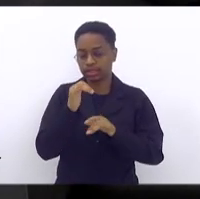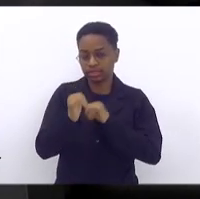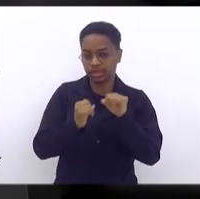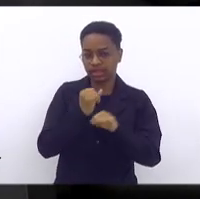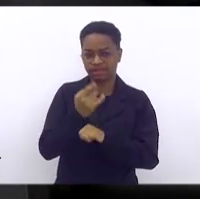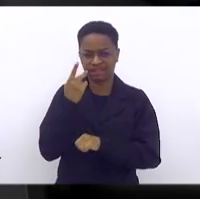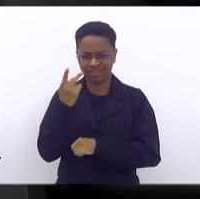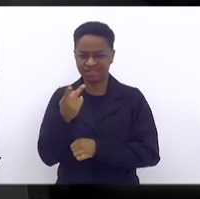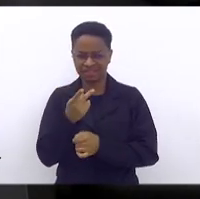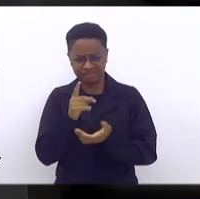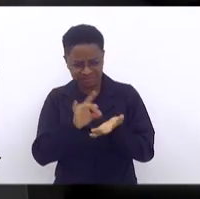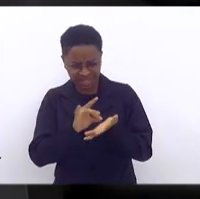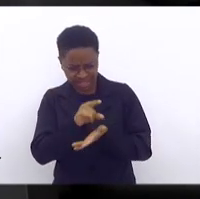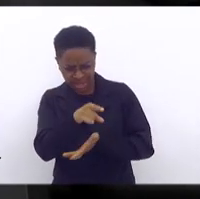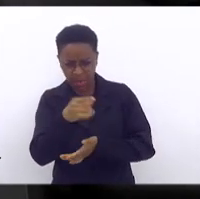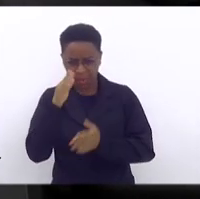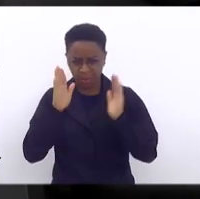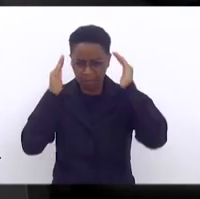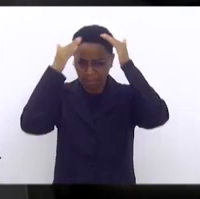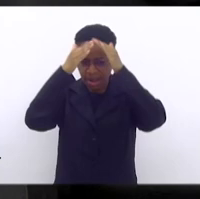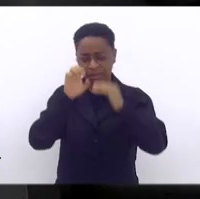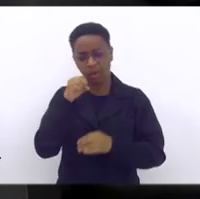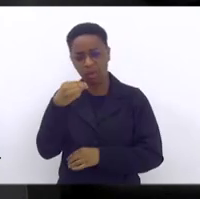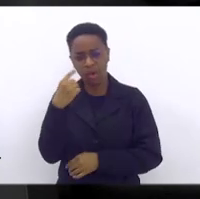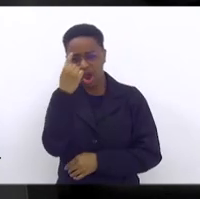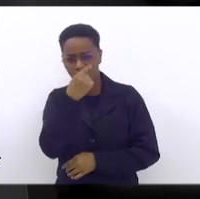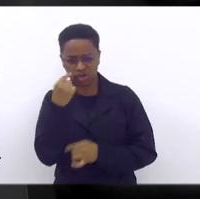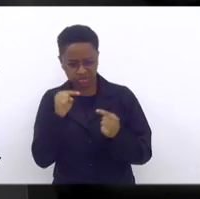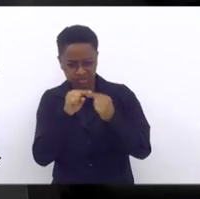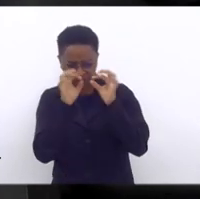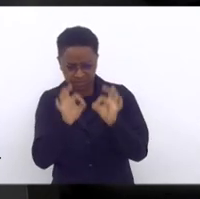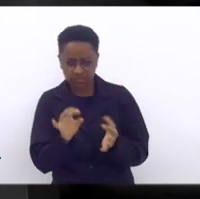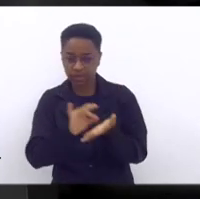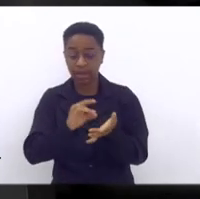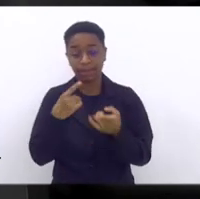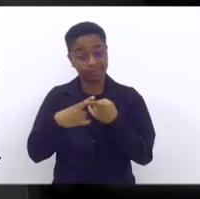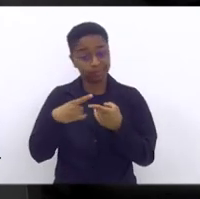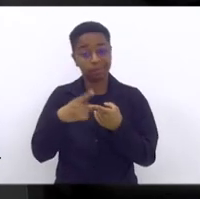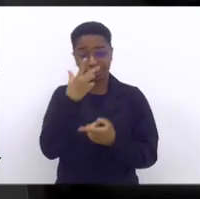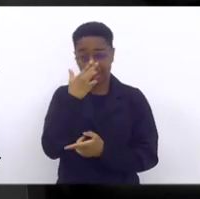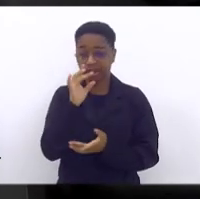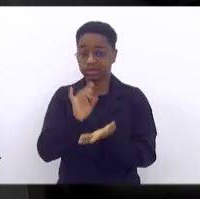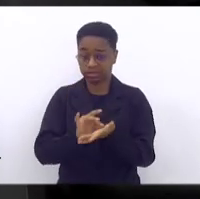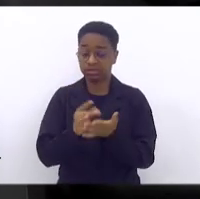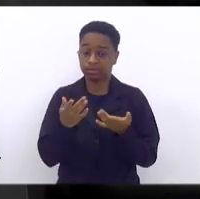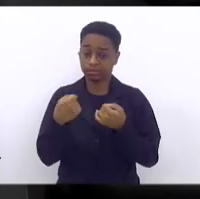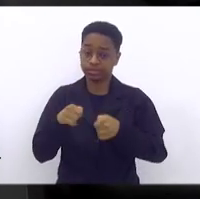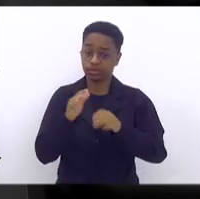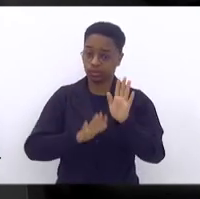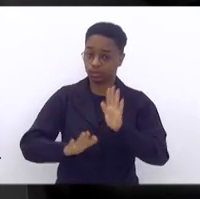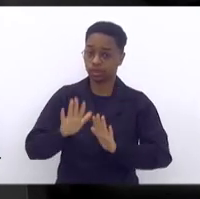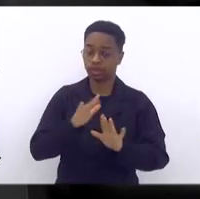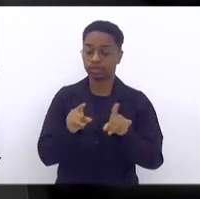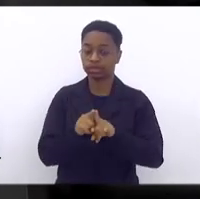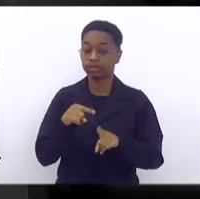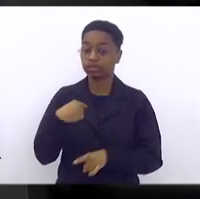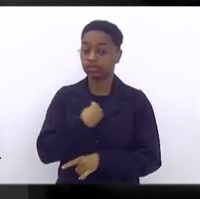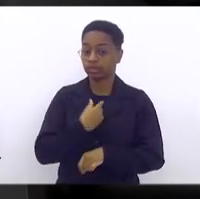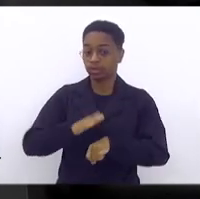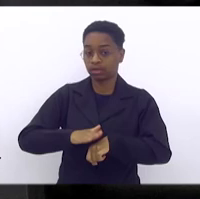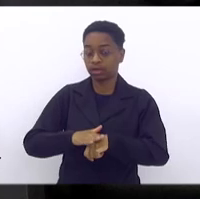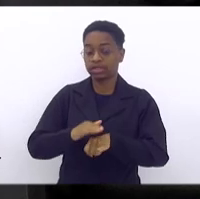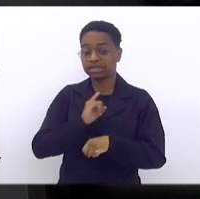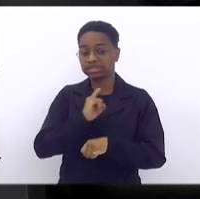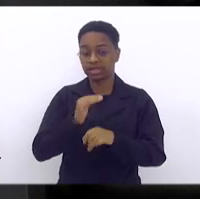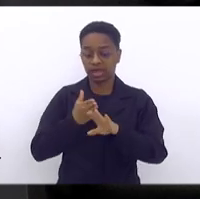nessa imagem? Será que essa pessoa mesmo vê um rosto ali? Será que é o Trump? E parece muito. Então, tem que ter todo cuidado. E a gente abre a internet, tem